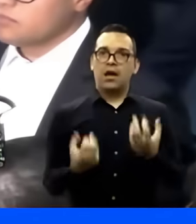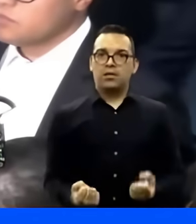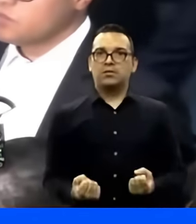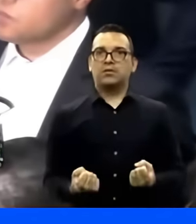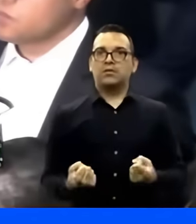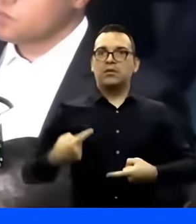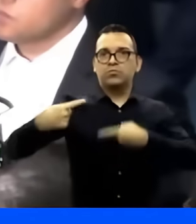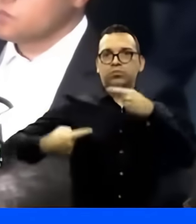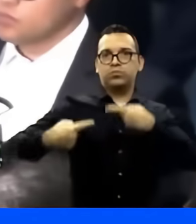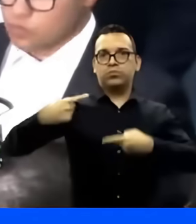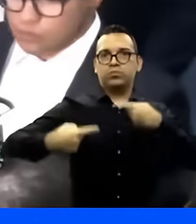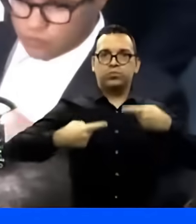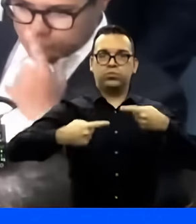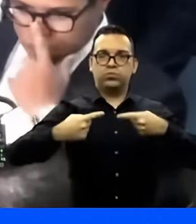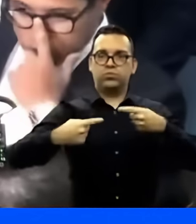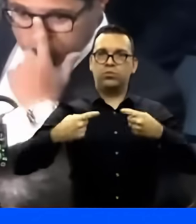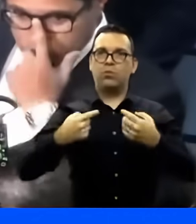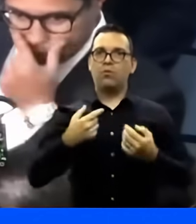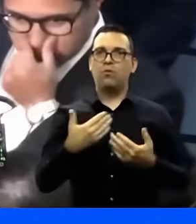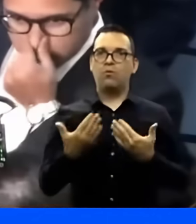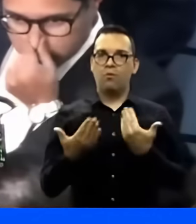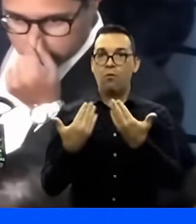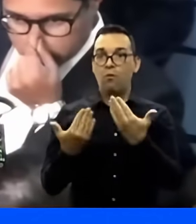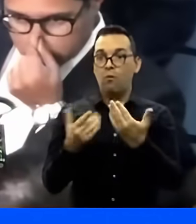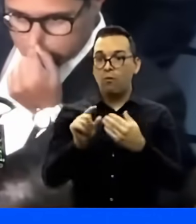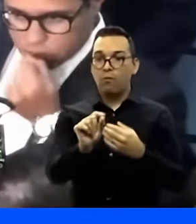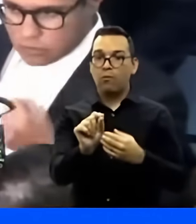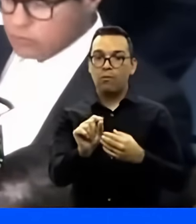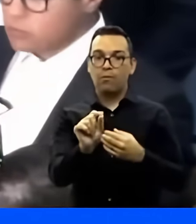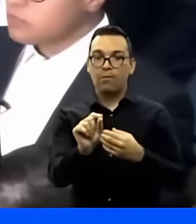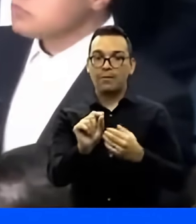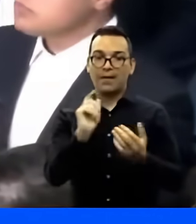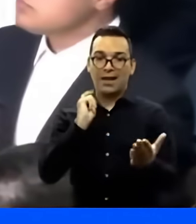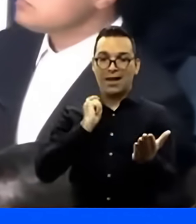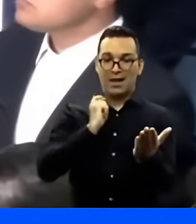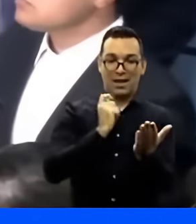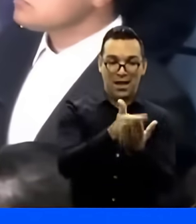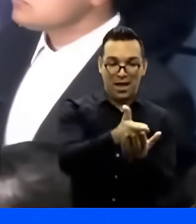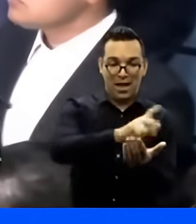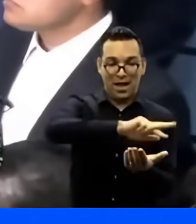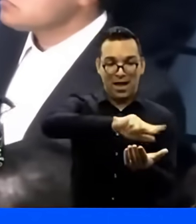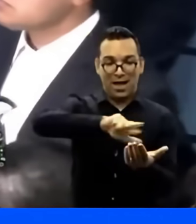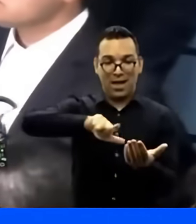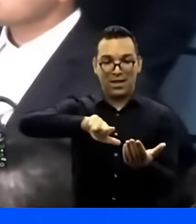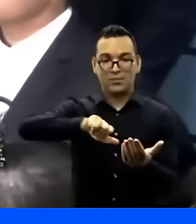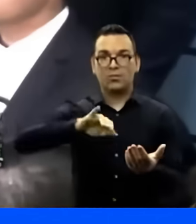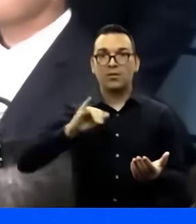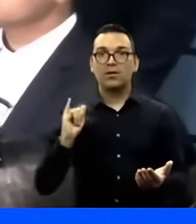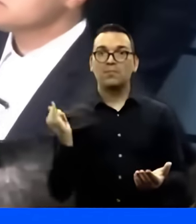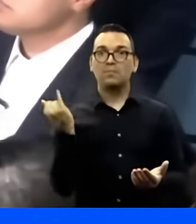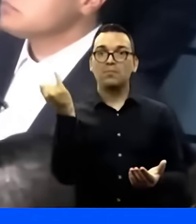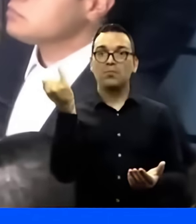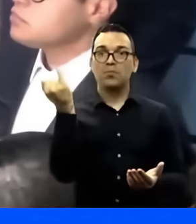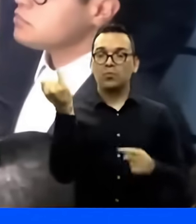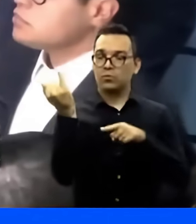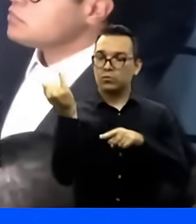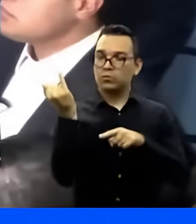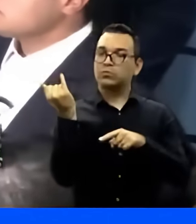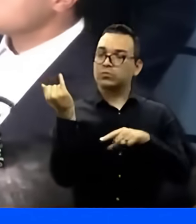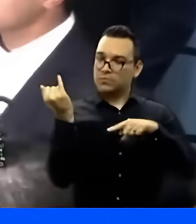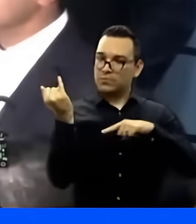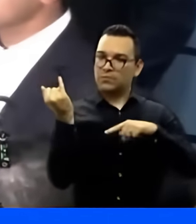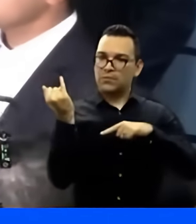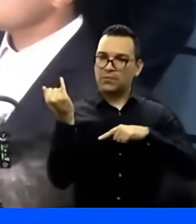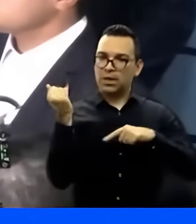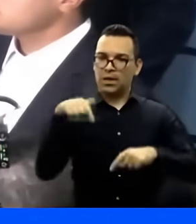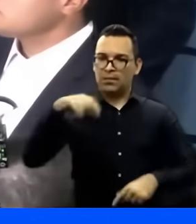o tal do chamado gasto tributário, que são renúncias do orçamento brasileiro que nós fazemos para